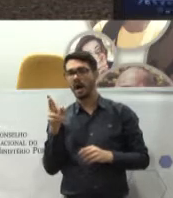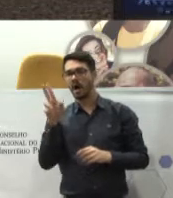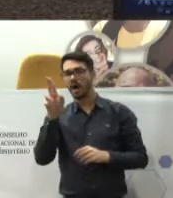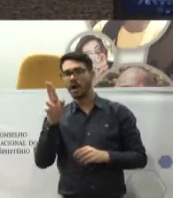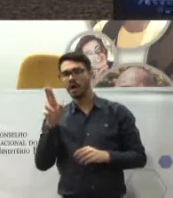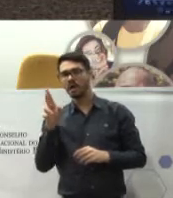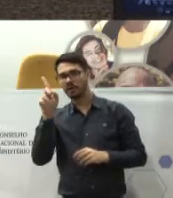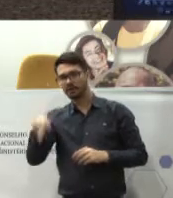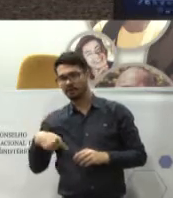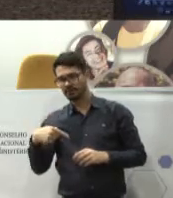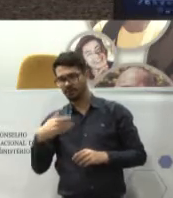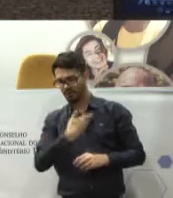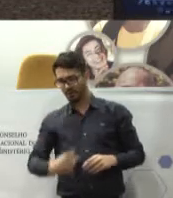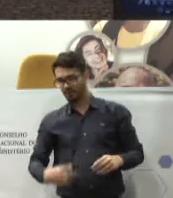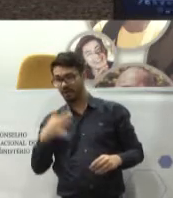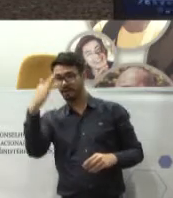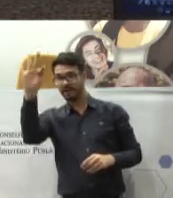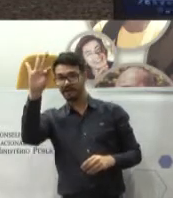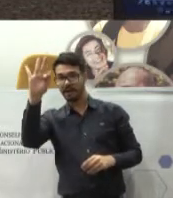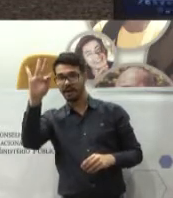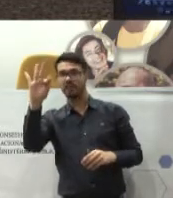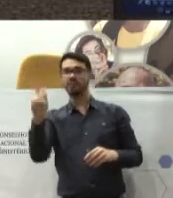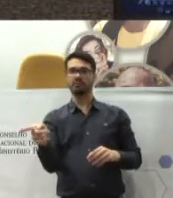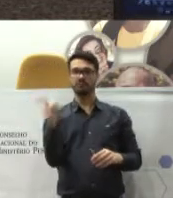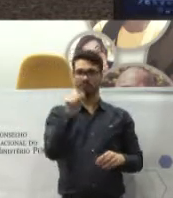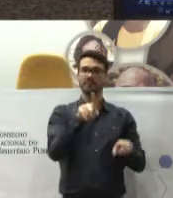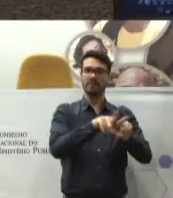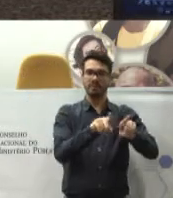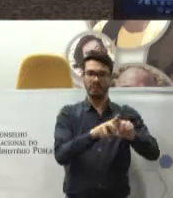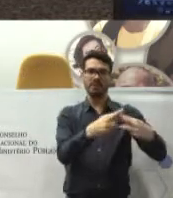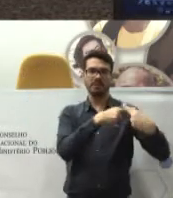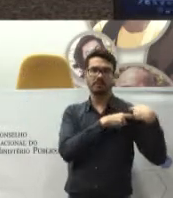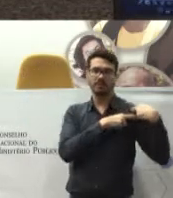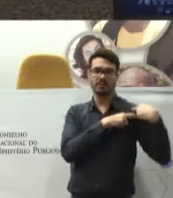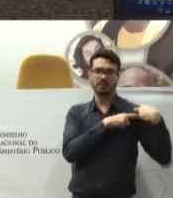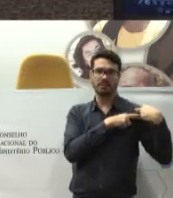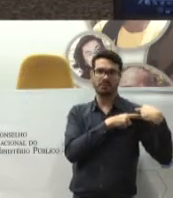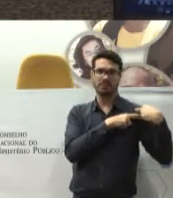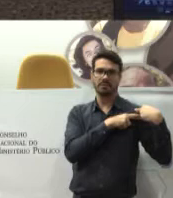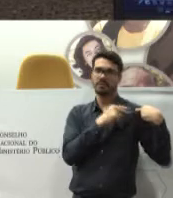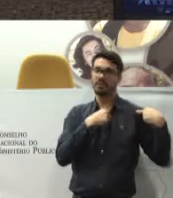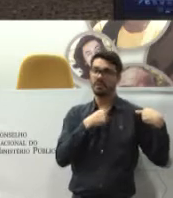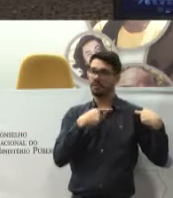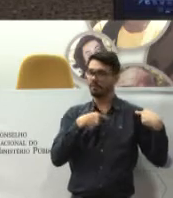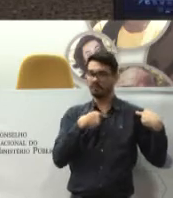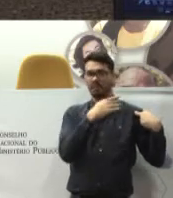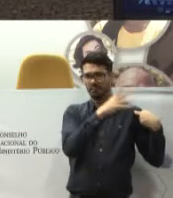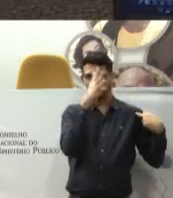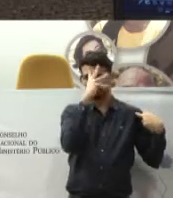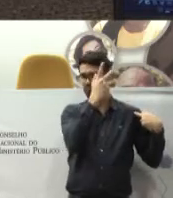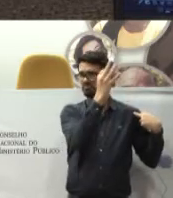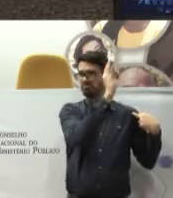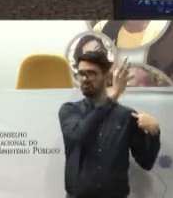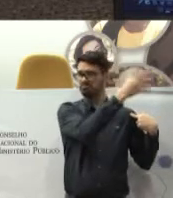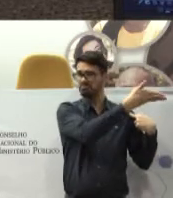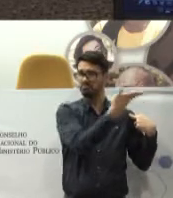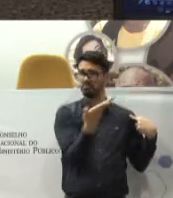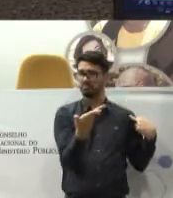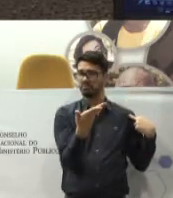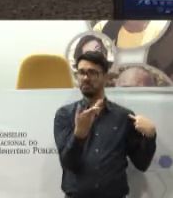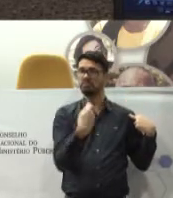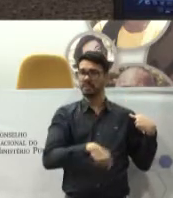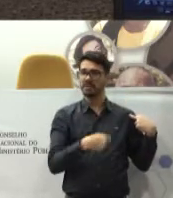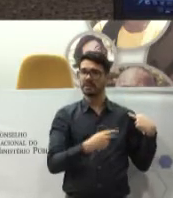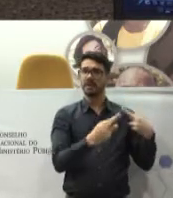Quem incorpora a União? Então nós já temos. Então eu decido com base no voto do ministro Barroso. Eu acho que ele está corretíssimo na